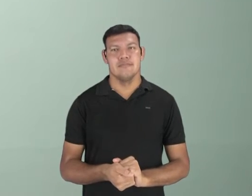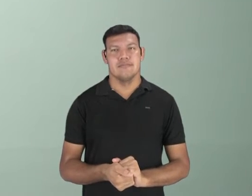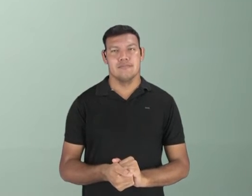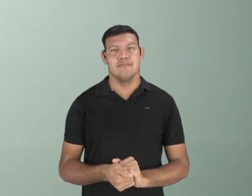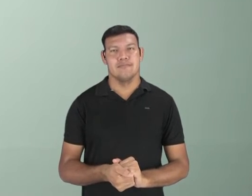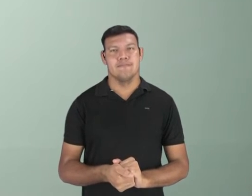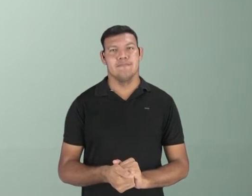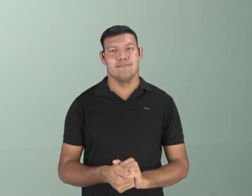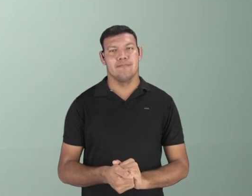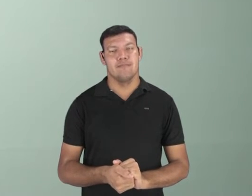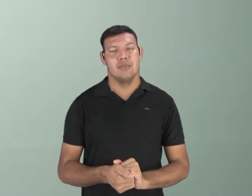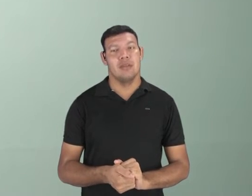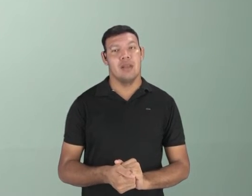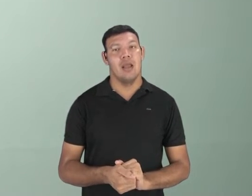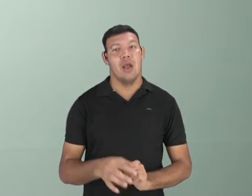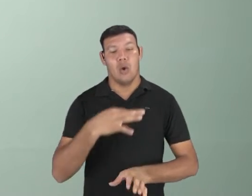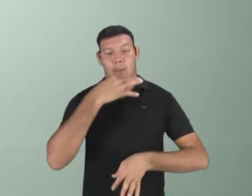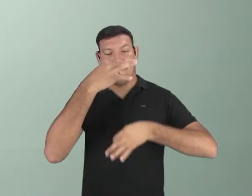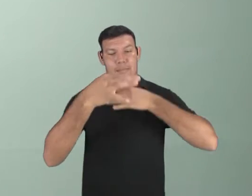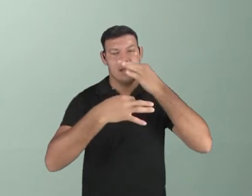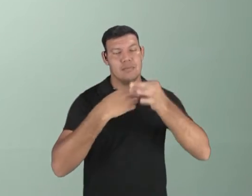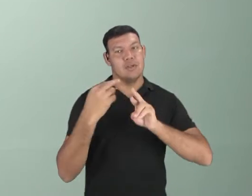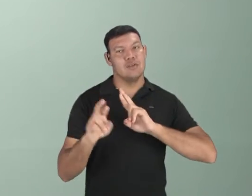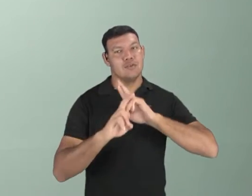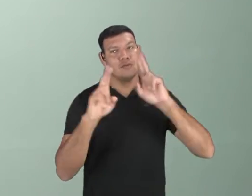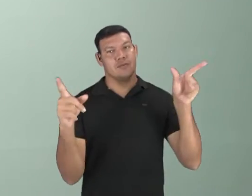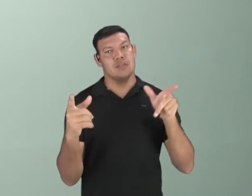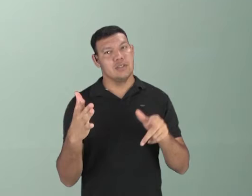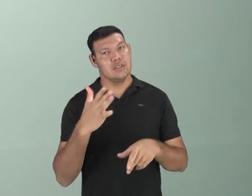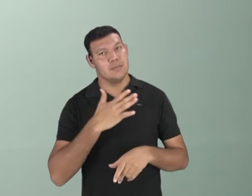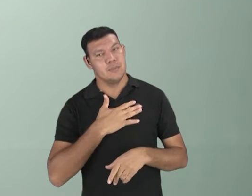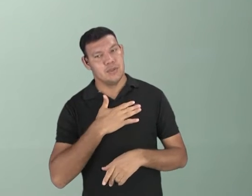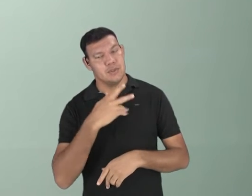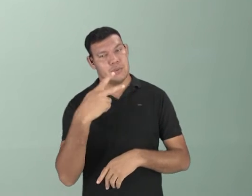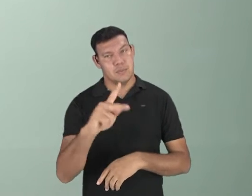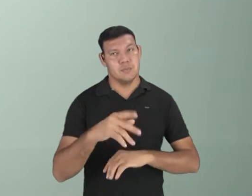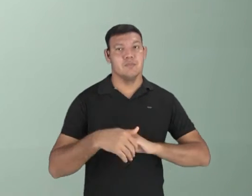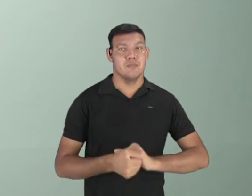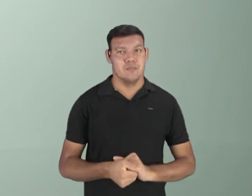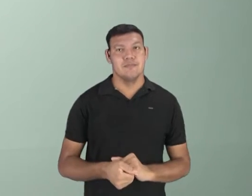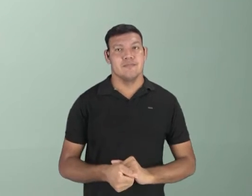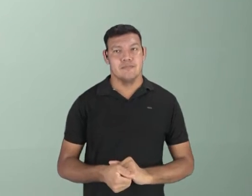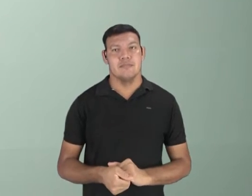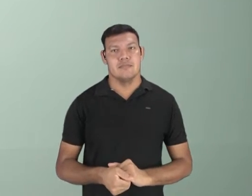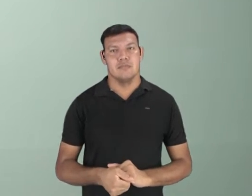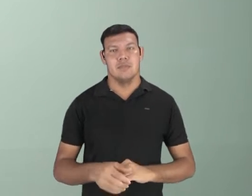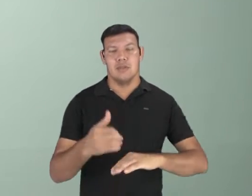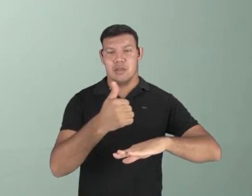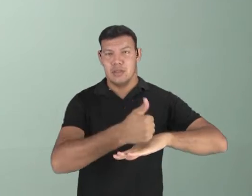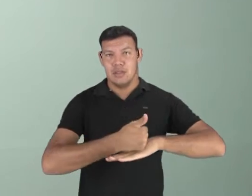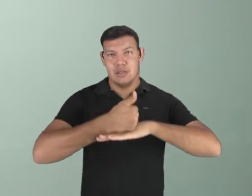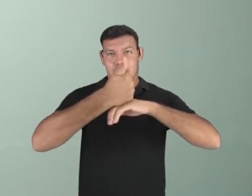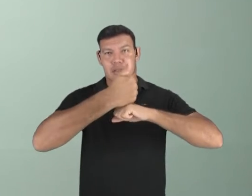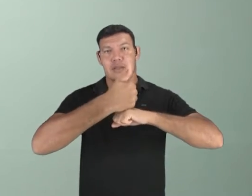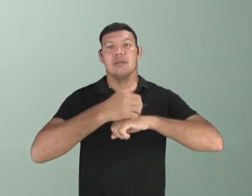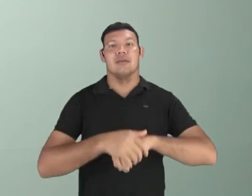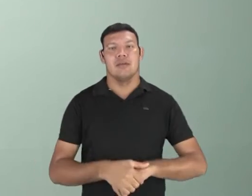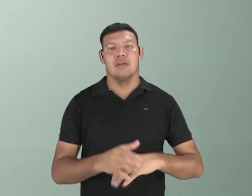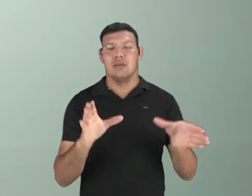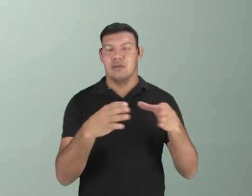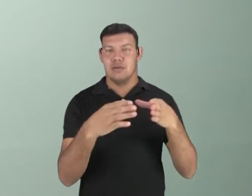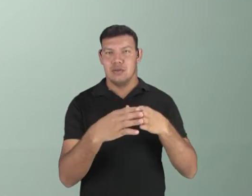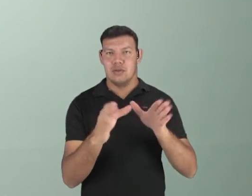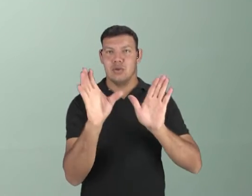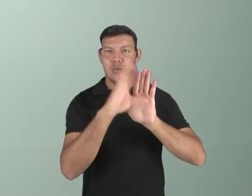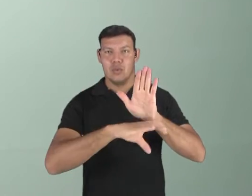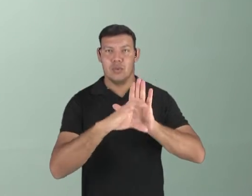com outras pessoas que pensam diferente da gente, né? Saber, quem sabe, liderar um grupo, tudo bem? Vimos o